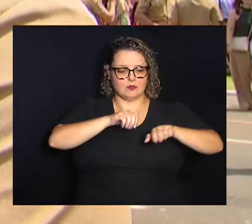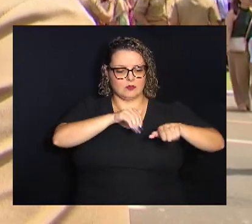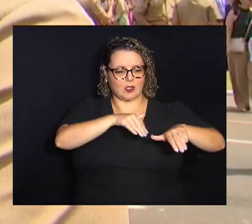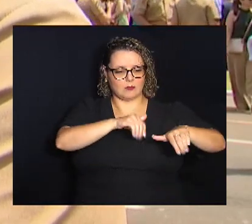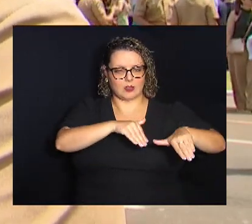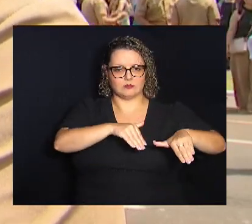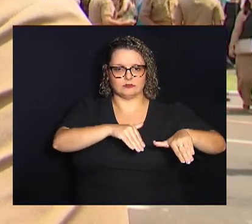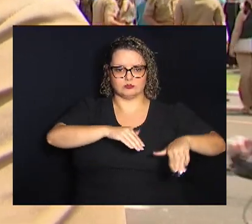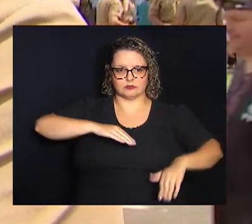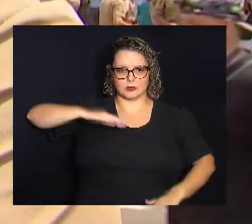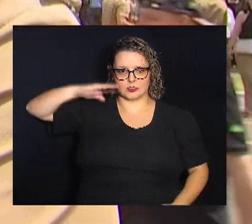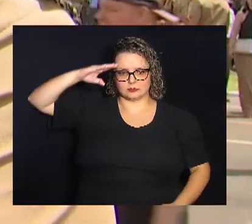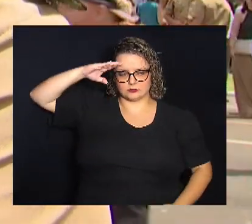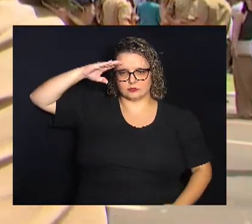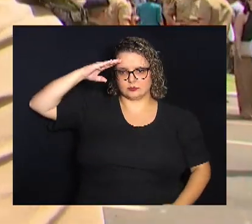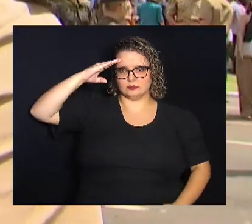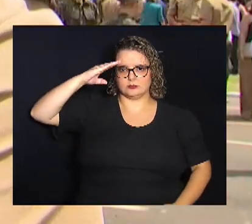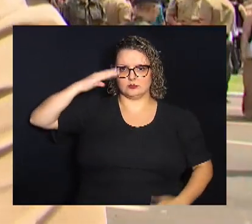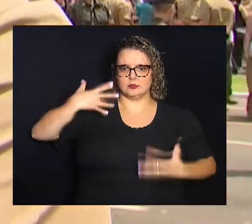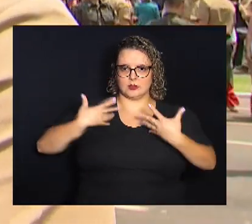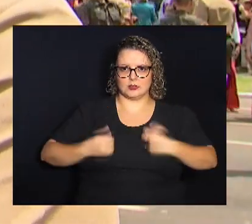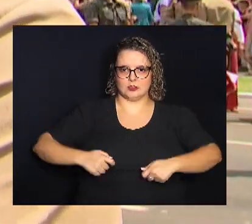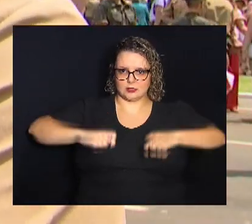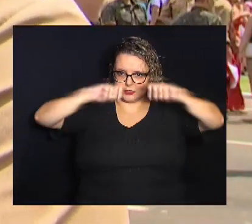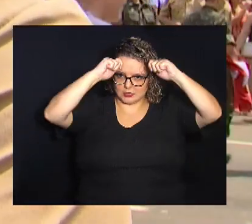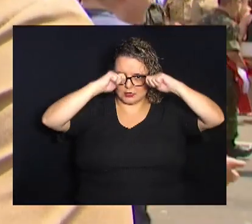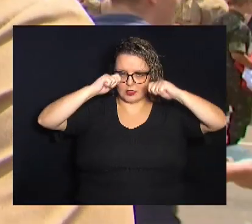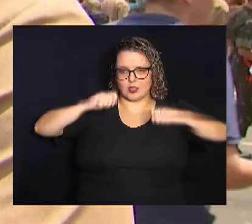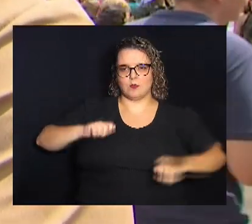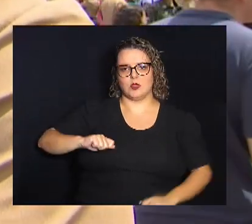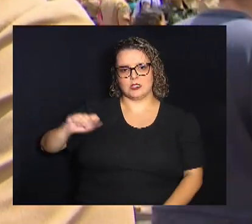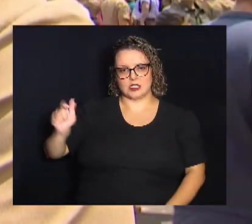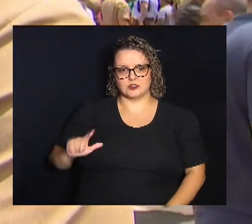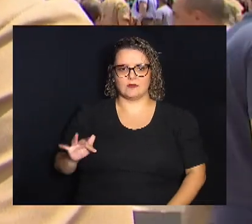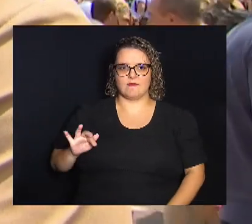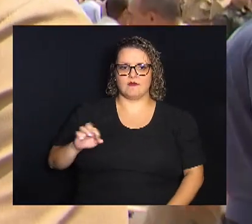fardados, para receberem a boina azul ferrete, que